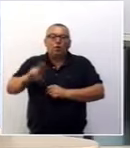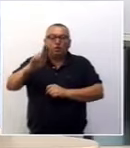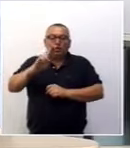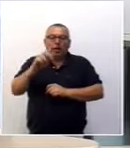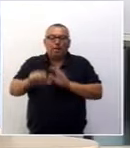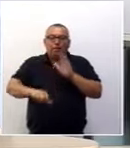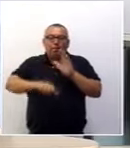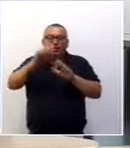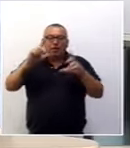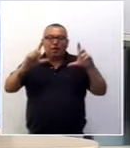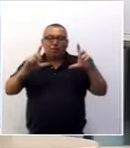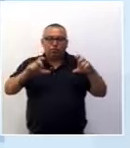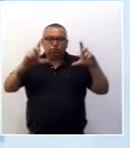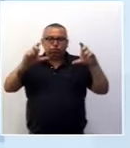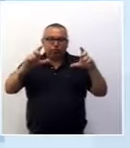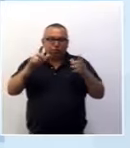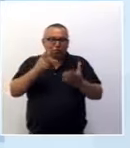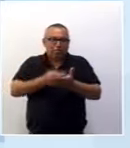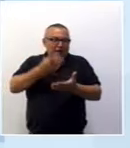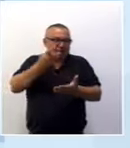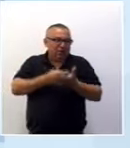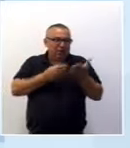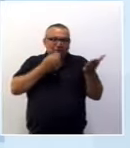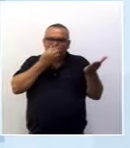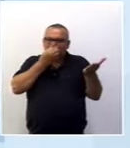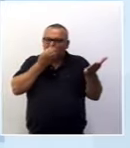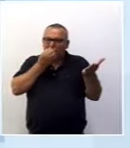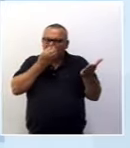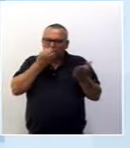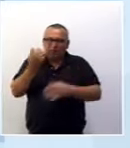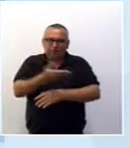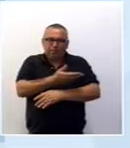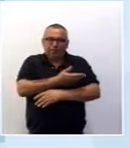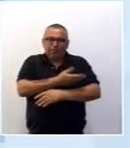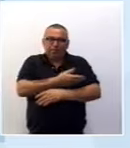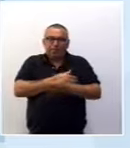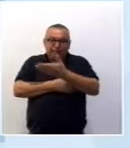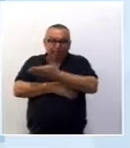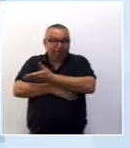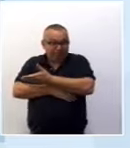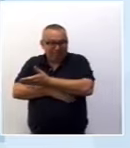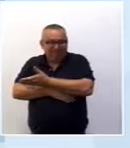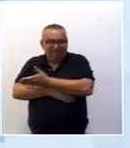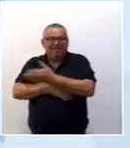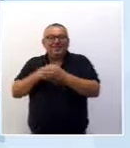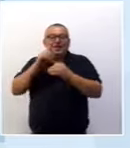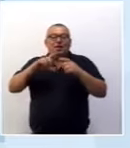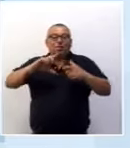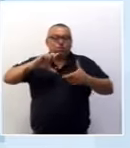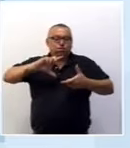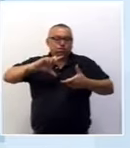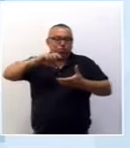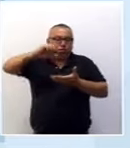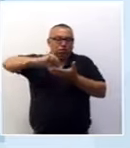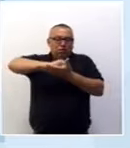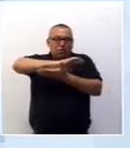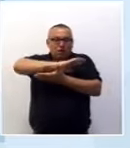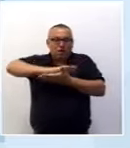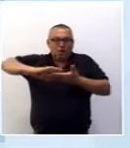nessa chapa de prata que está aí na imagem para vocês, né? E do lado seguinte é uma imagem escaneada e tratada